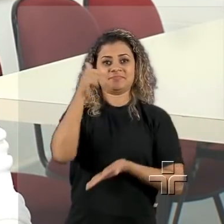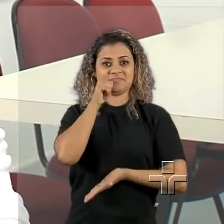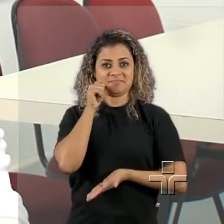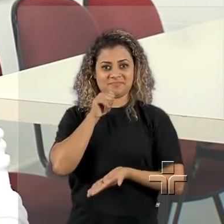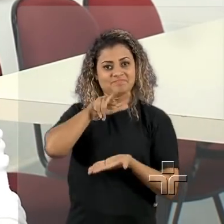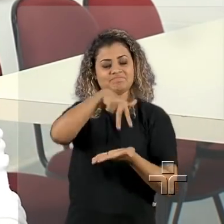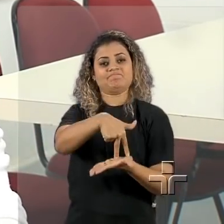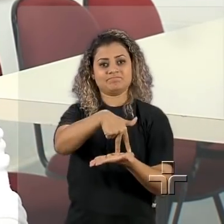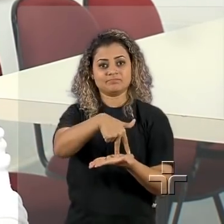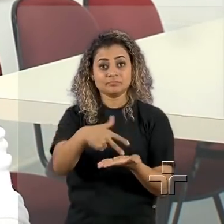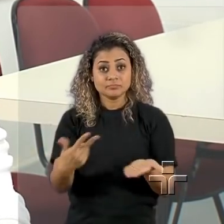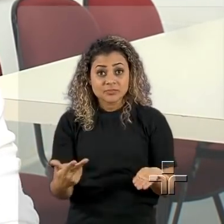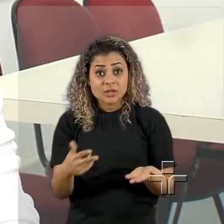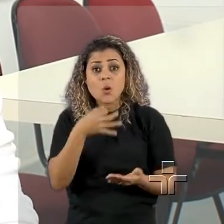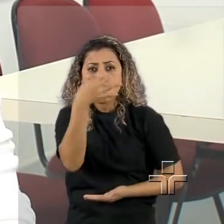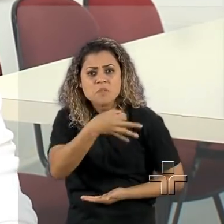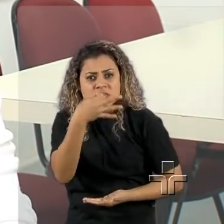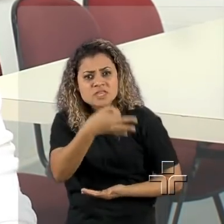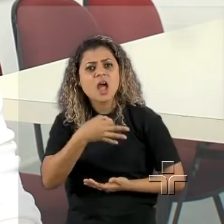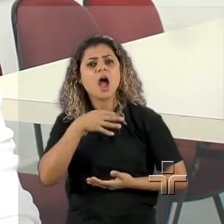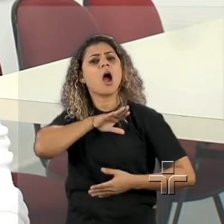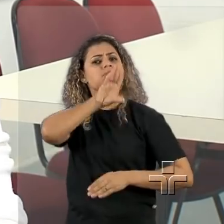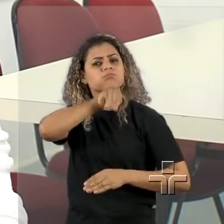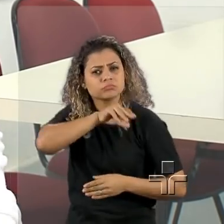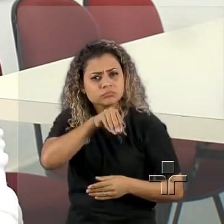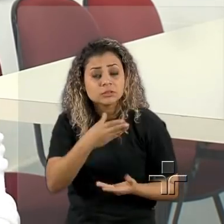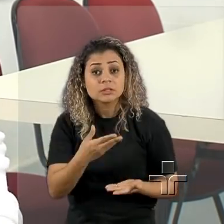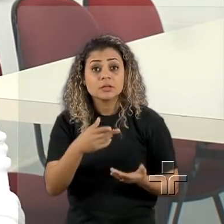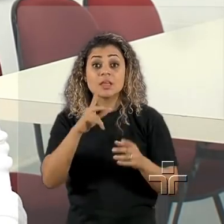Rocha perdeu o concurso Miss Universo porque tinha